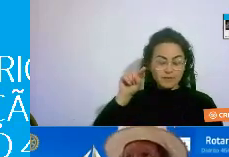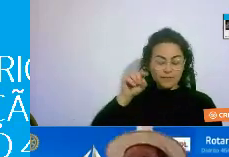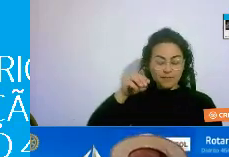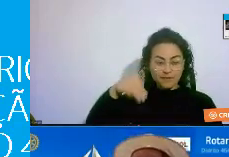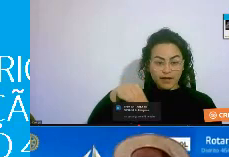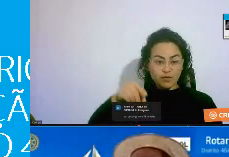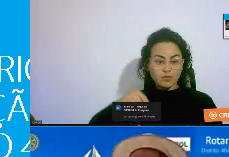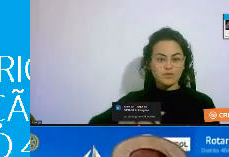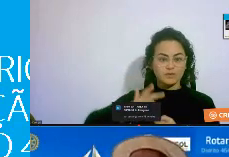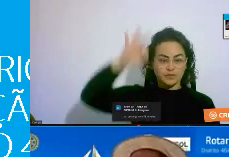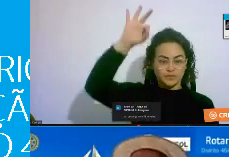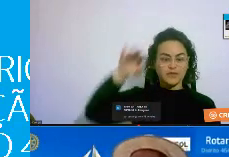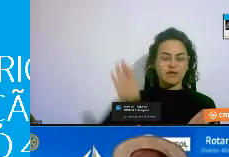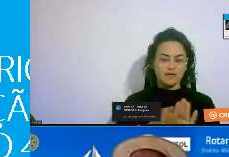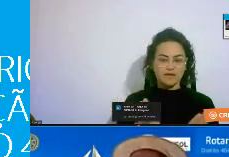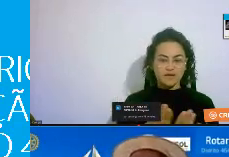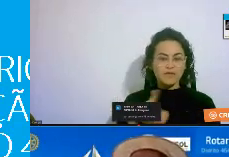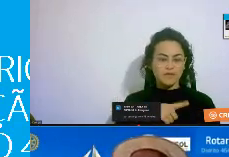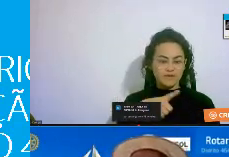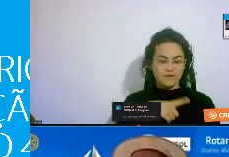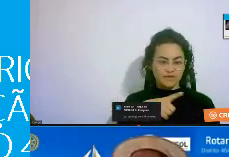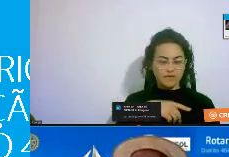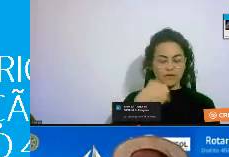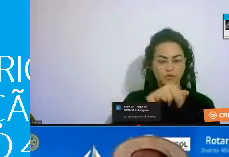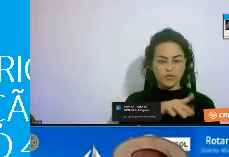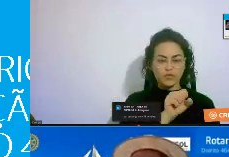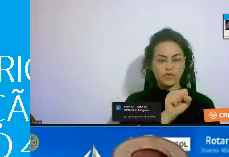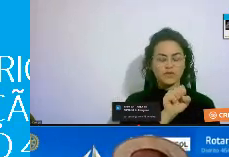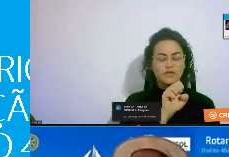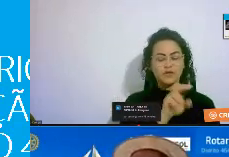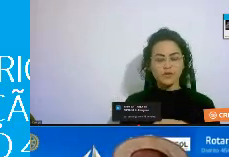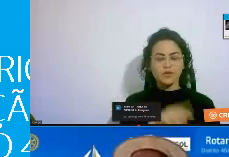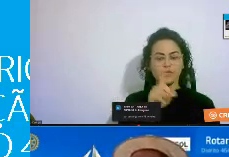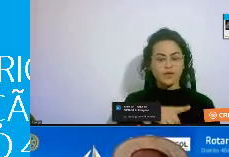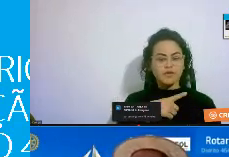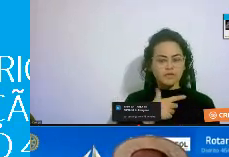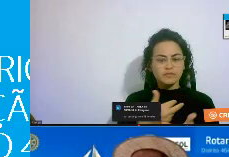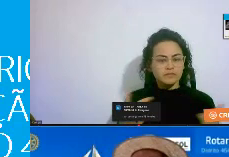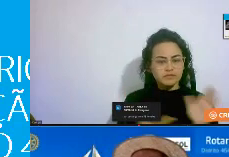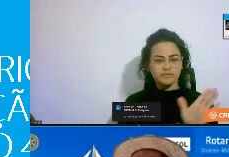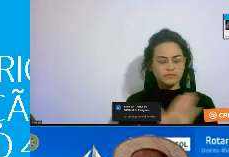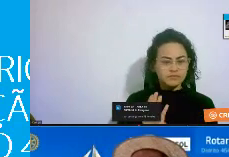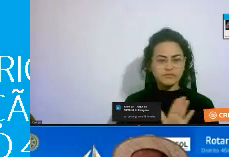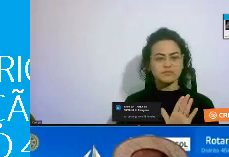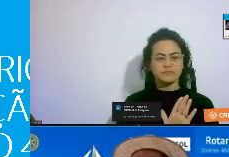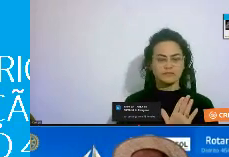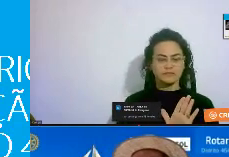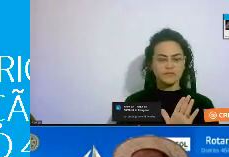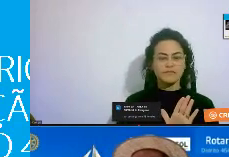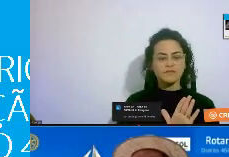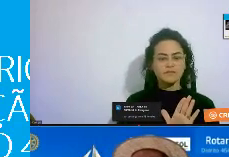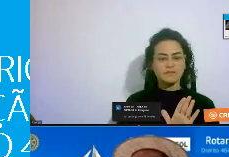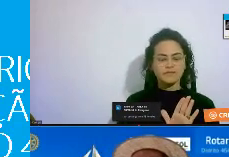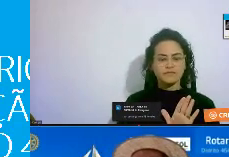Também é o Museu do Colonizador, consegui levantar, que é o Parque da Exposição de Jaime Canetti Júnior, onde abriga